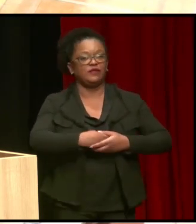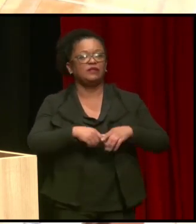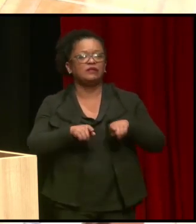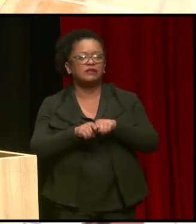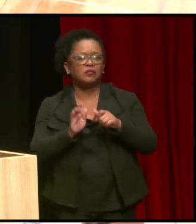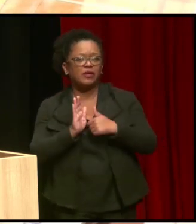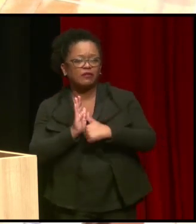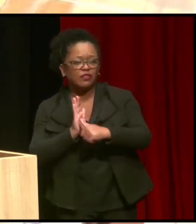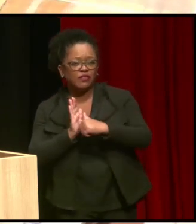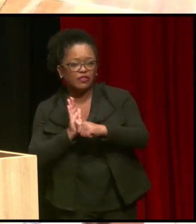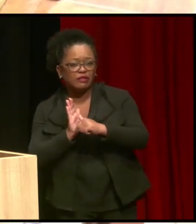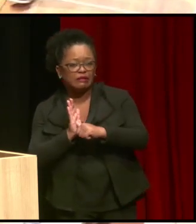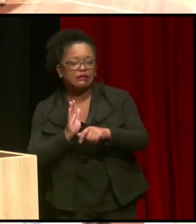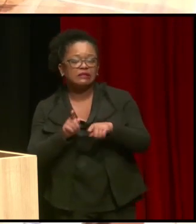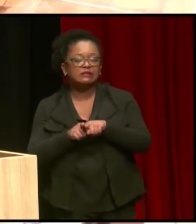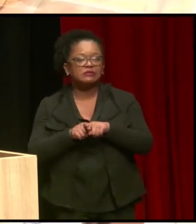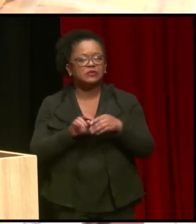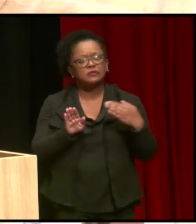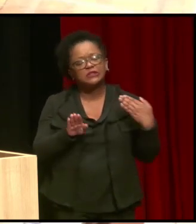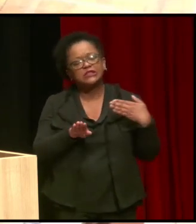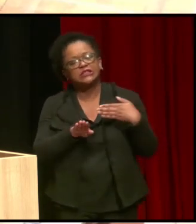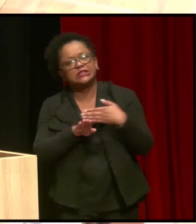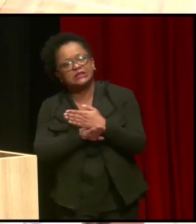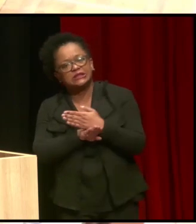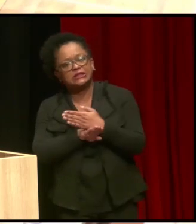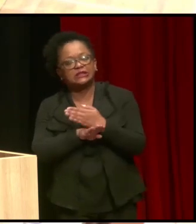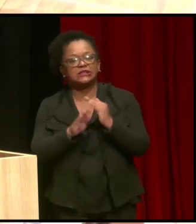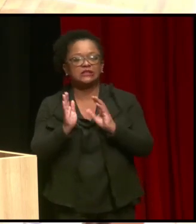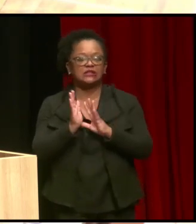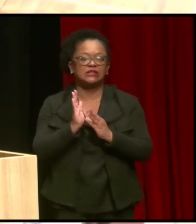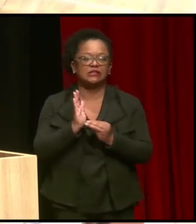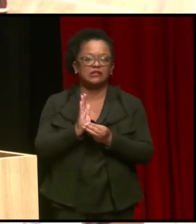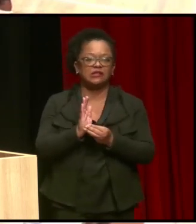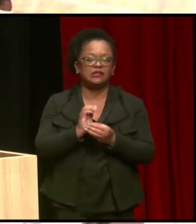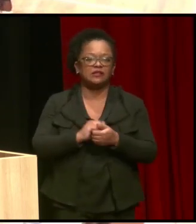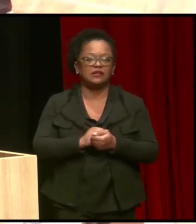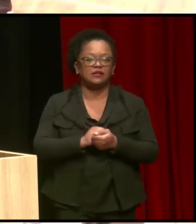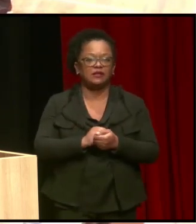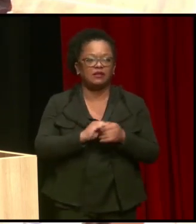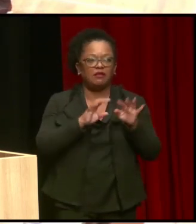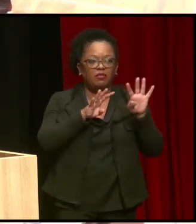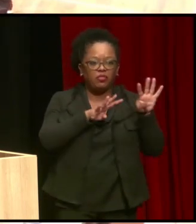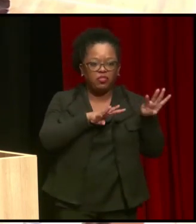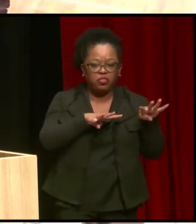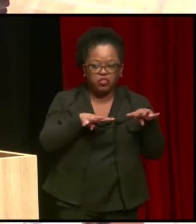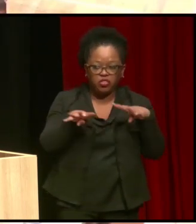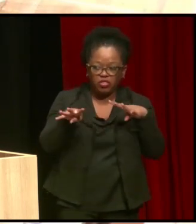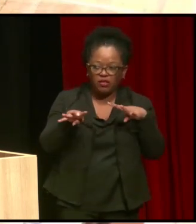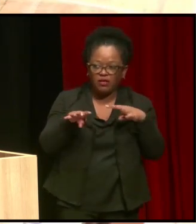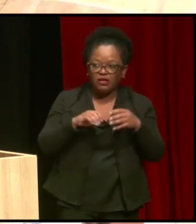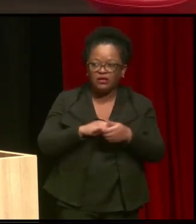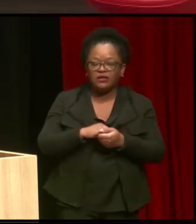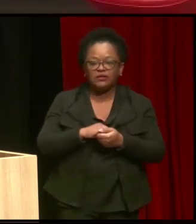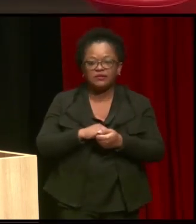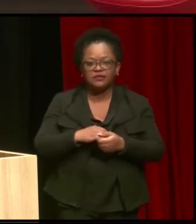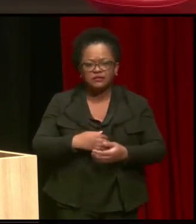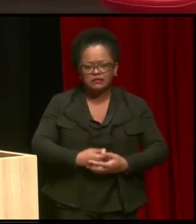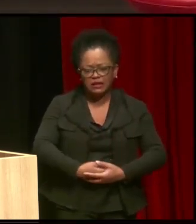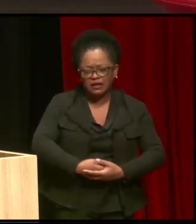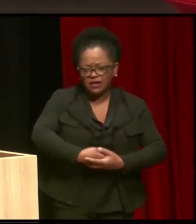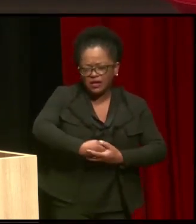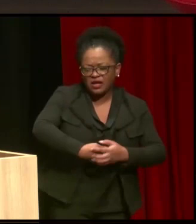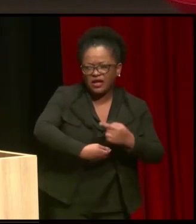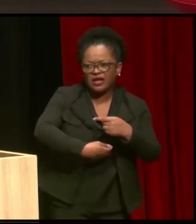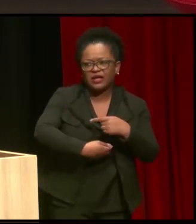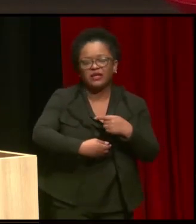na igreja, o pai, procurando uma igreja, mudaram para a vizinhança. Aí todo mundo, o homem entra com o filhinho dele, tá, daqui a pouco a